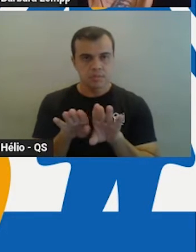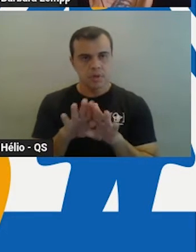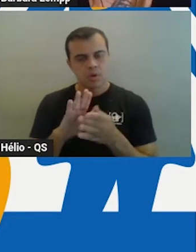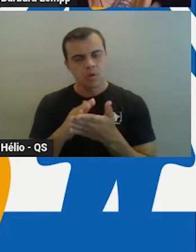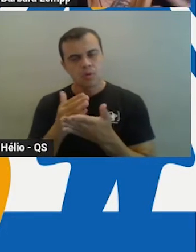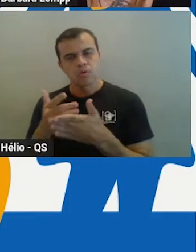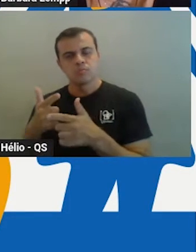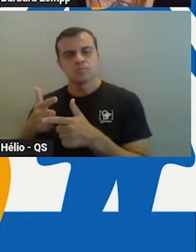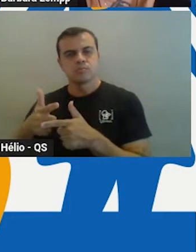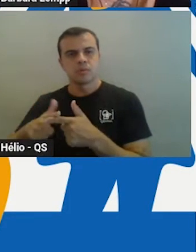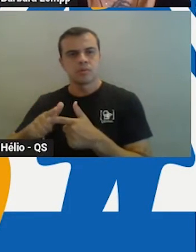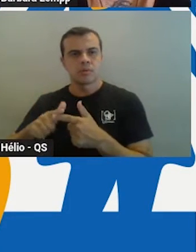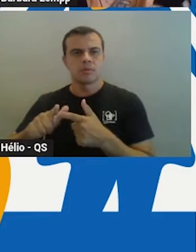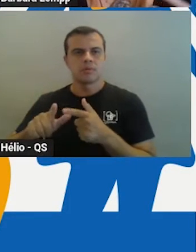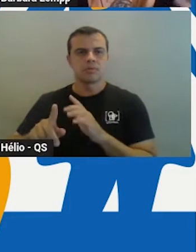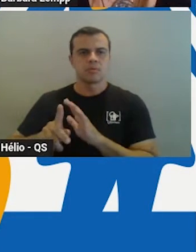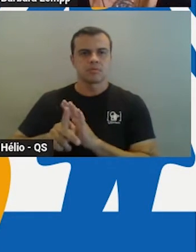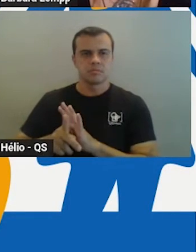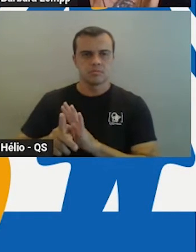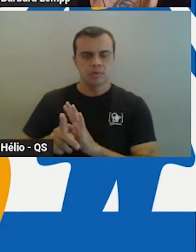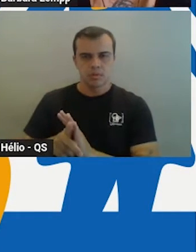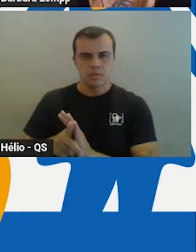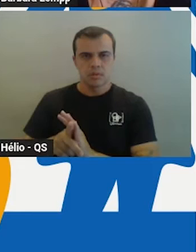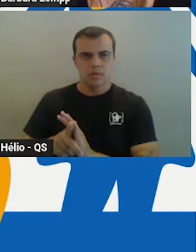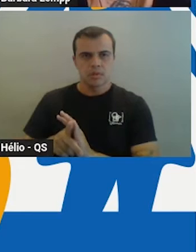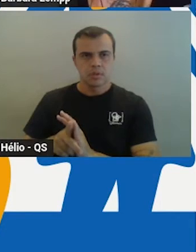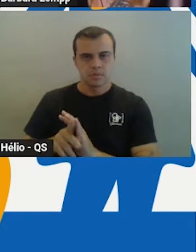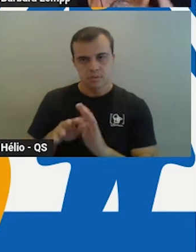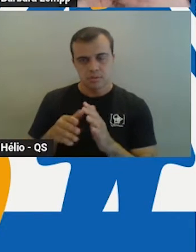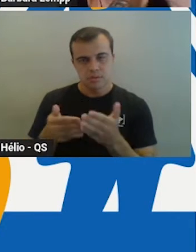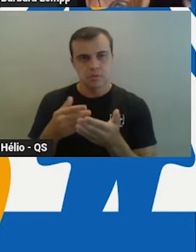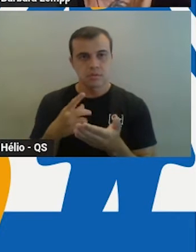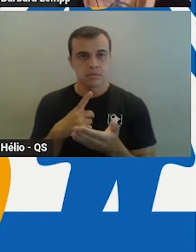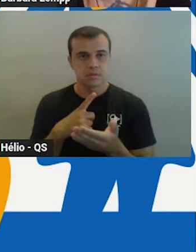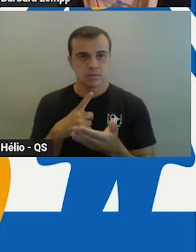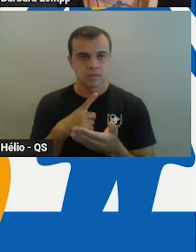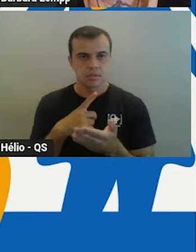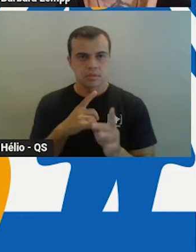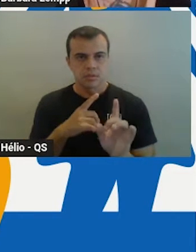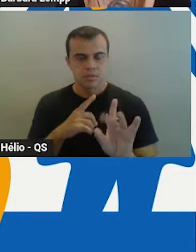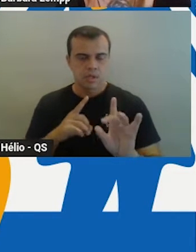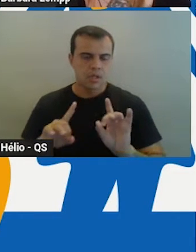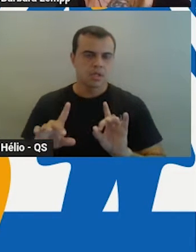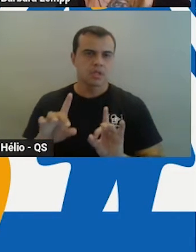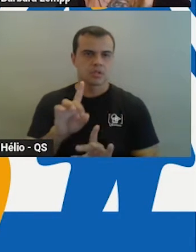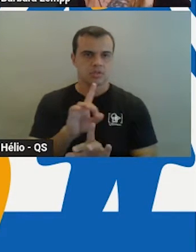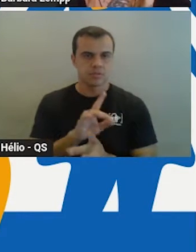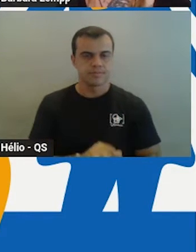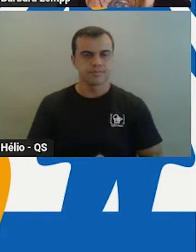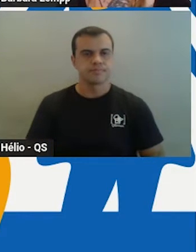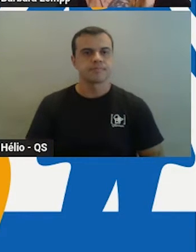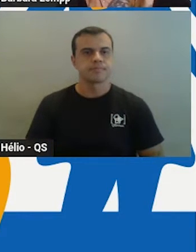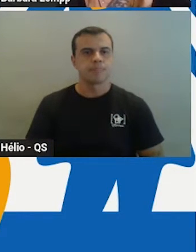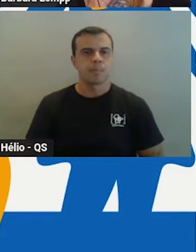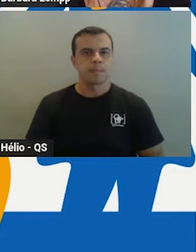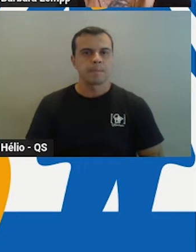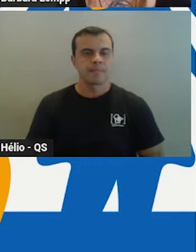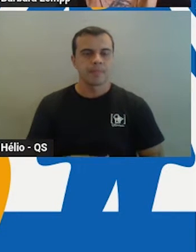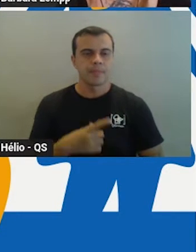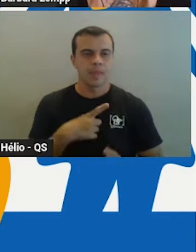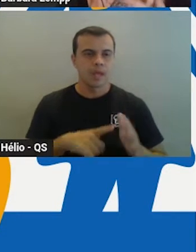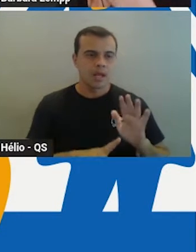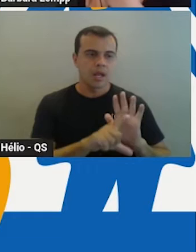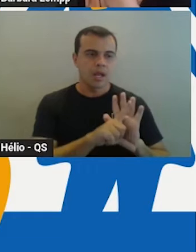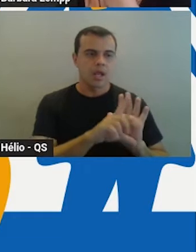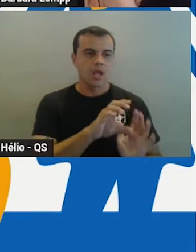problemas de locomoção e, né, para casos do dia a dia. Tem a lei de